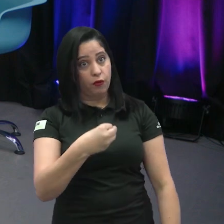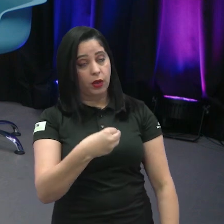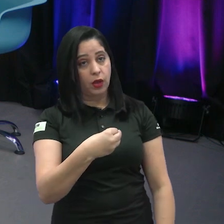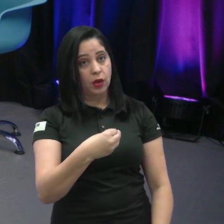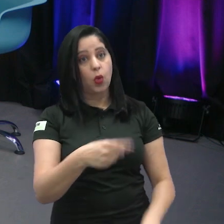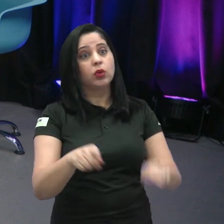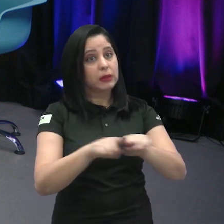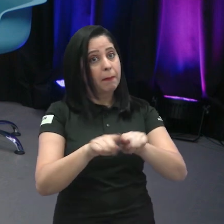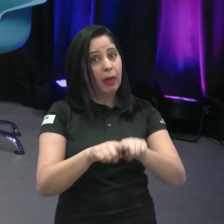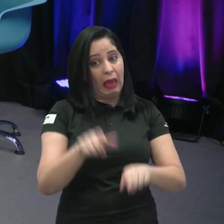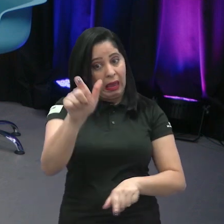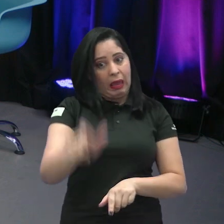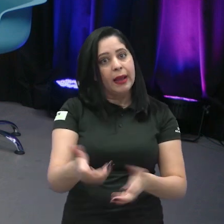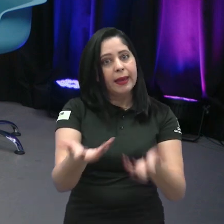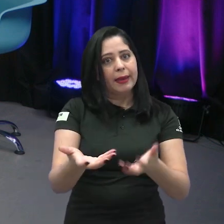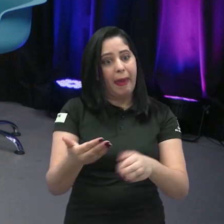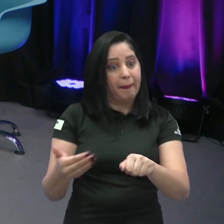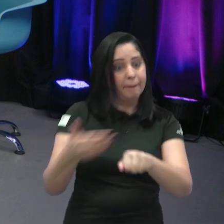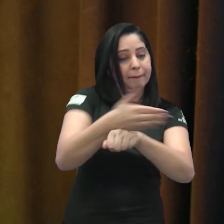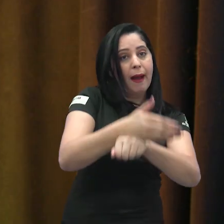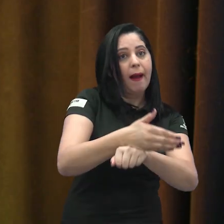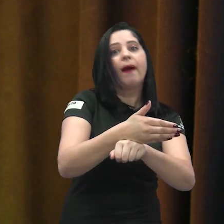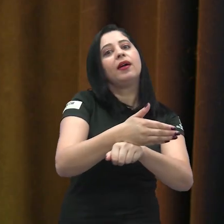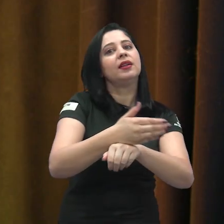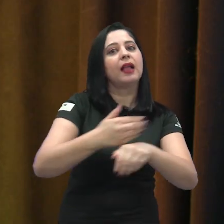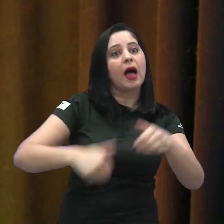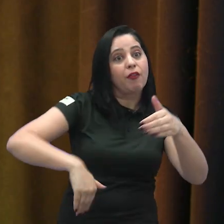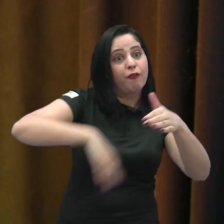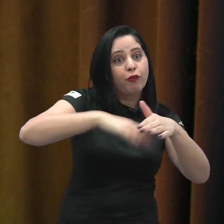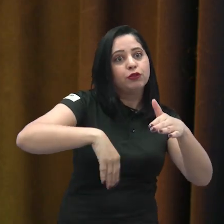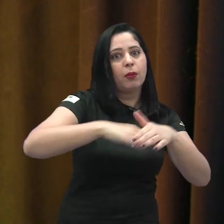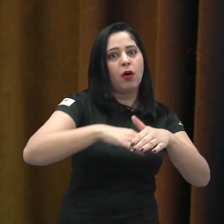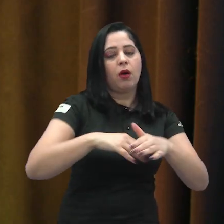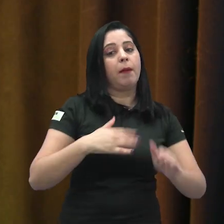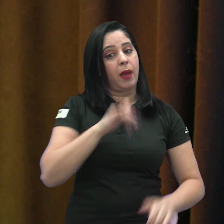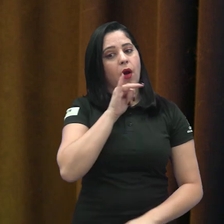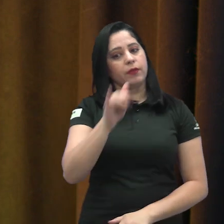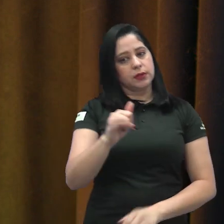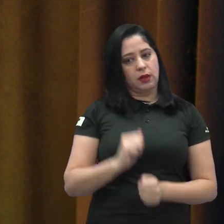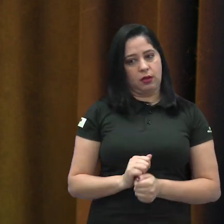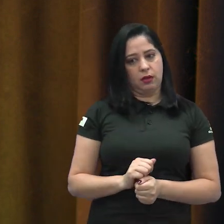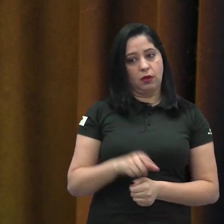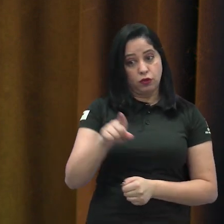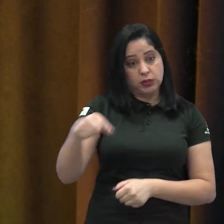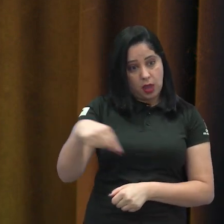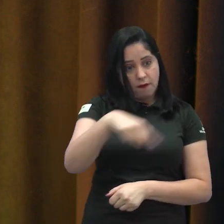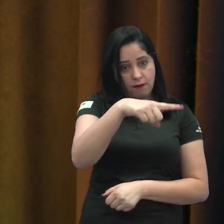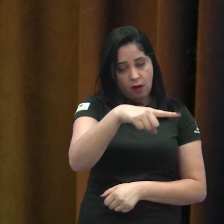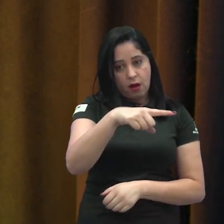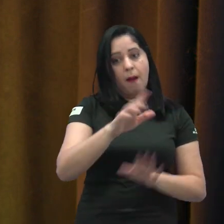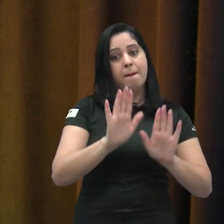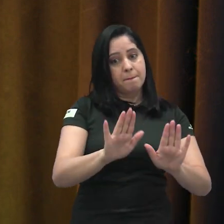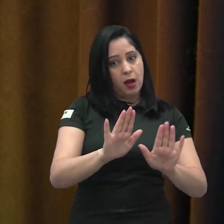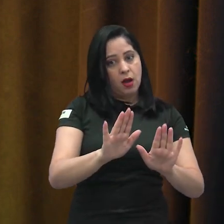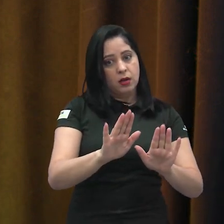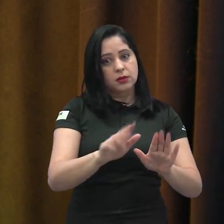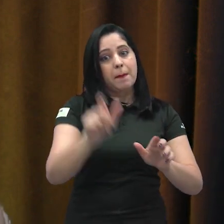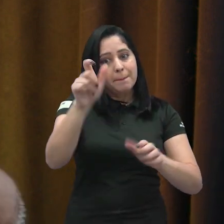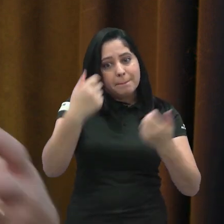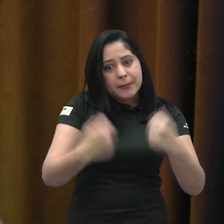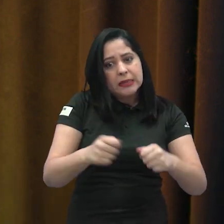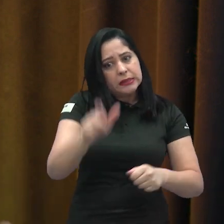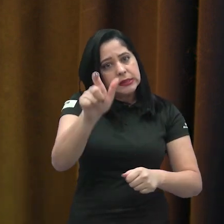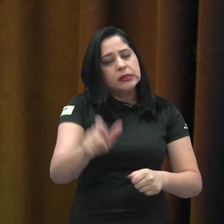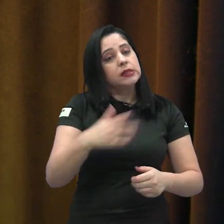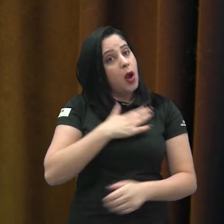filho que agora quer jogar futebol também, mas eu já falei para ele só vai jogar se ele quiser, porque a